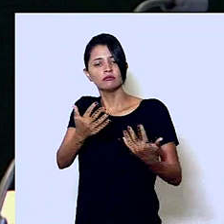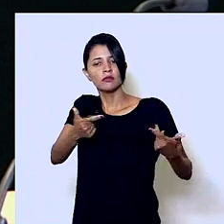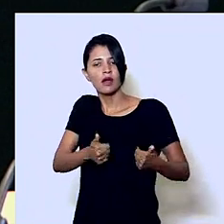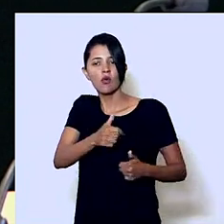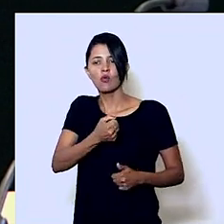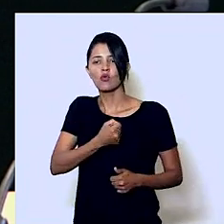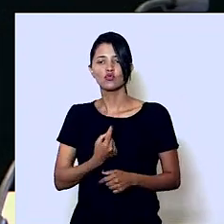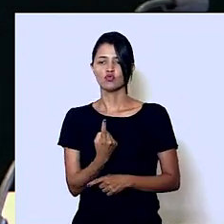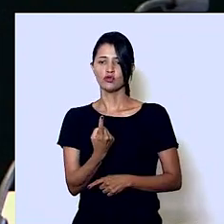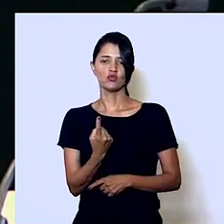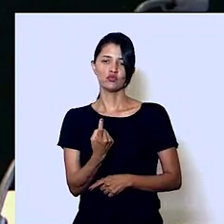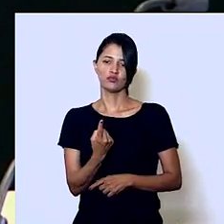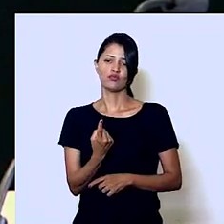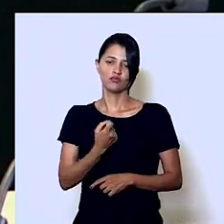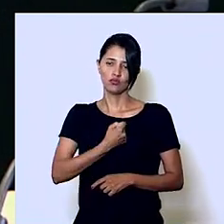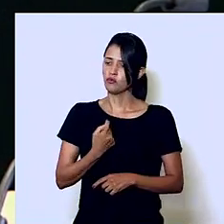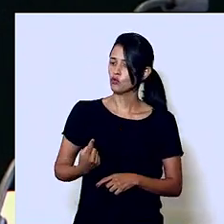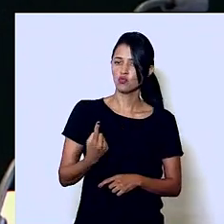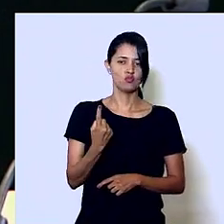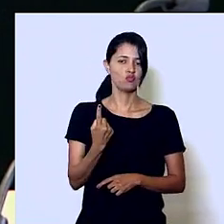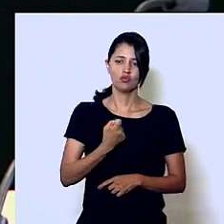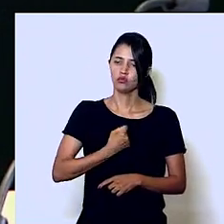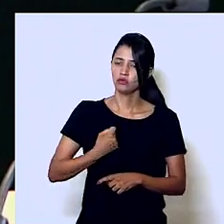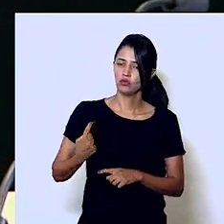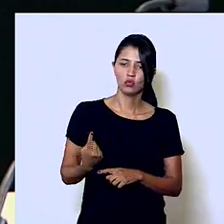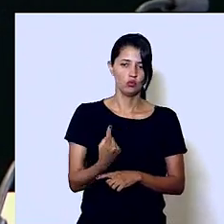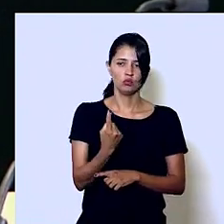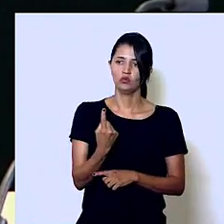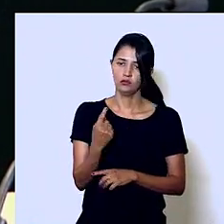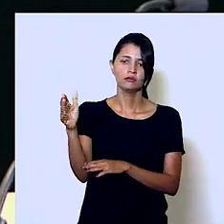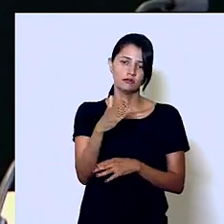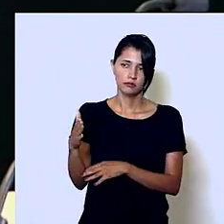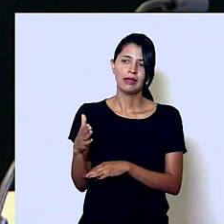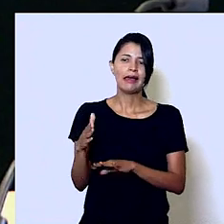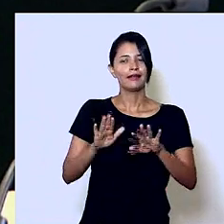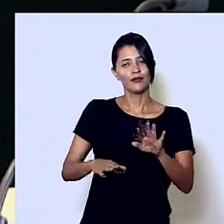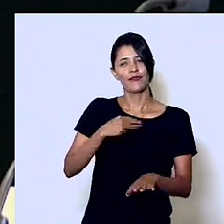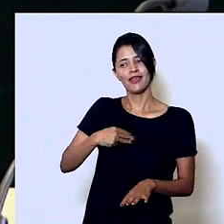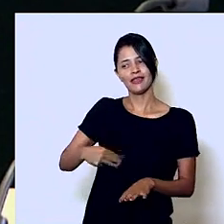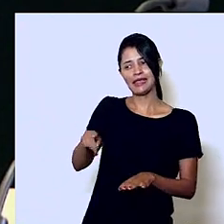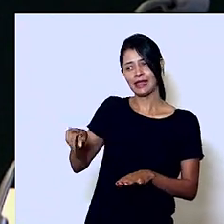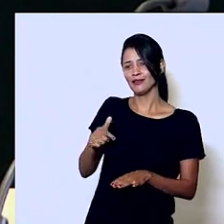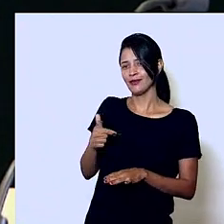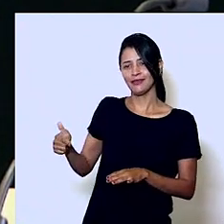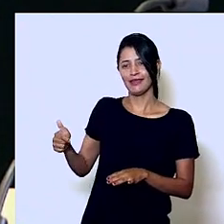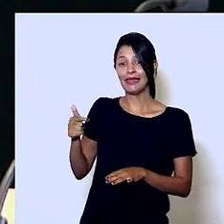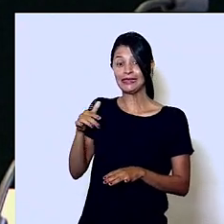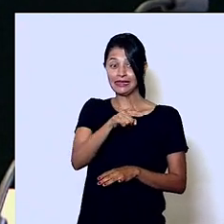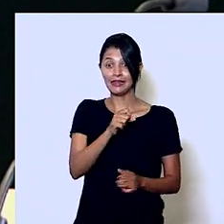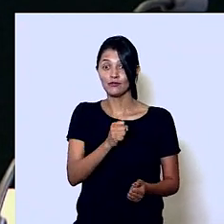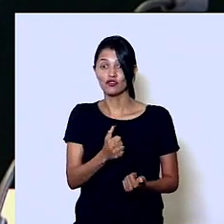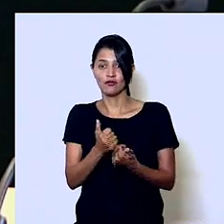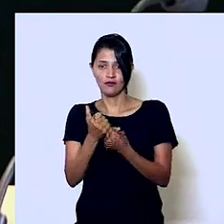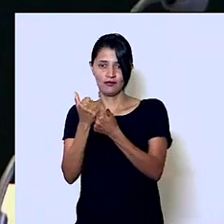chancelaria, como aqueles dois ministros jamais talvez tivessem se não fosse aquela conjuntura. Então, assim,